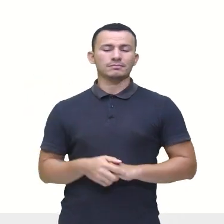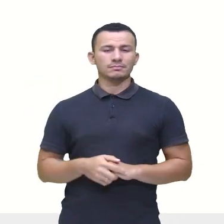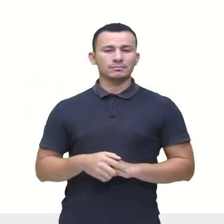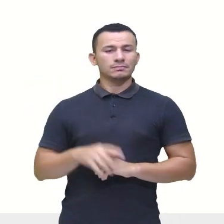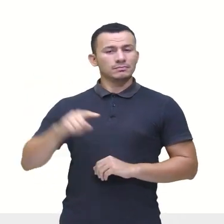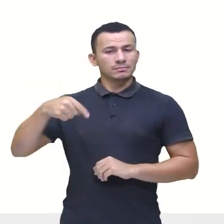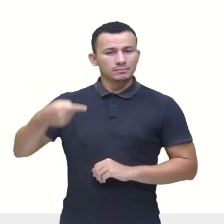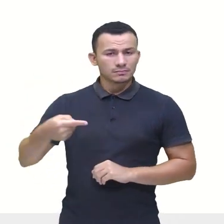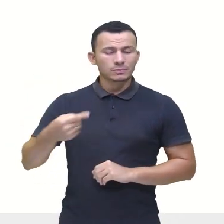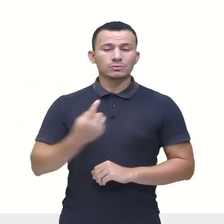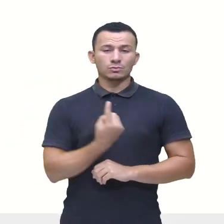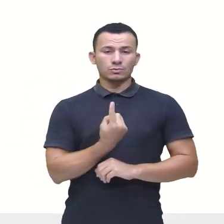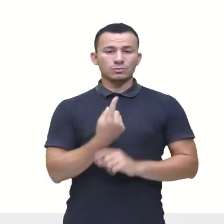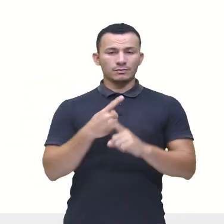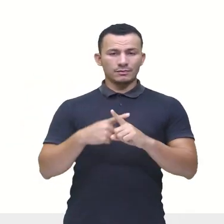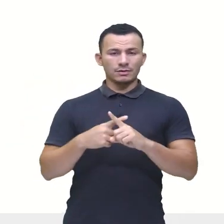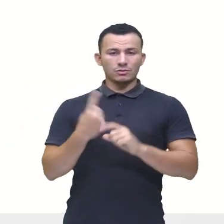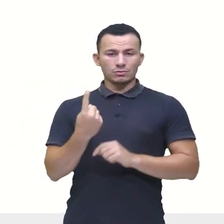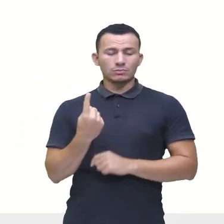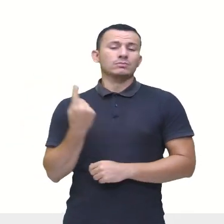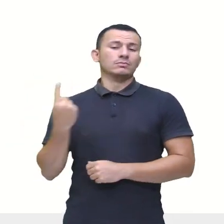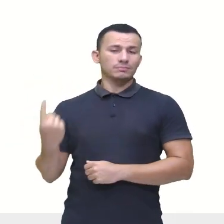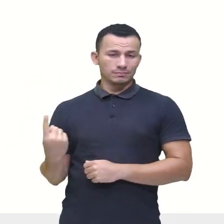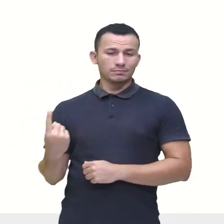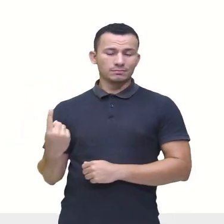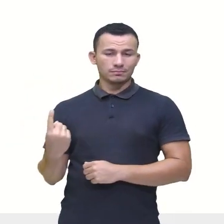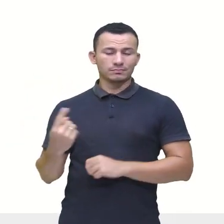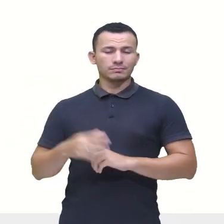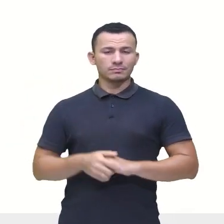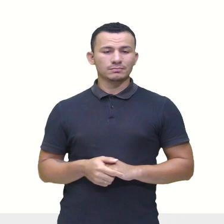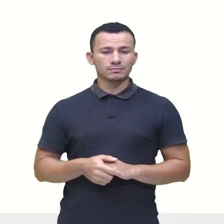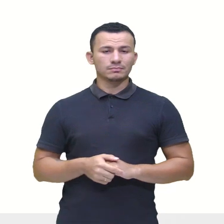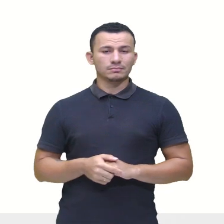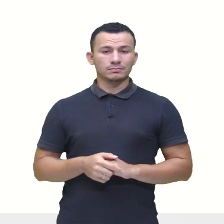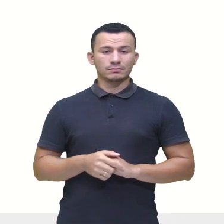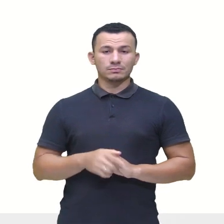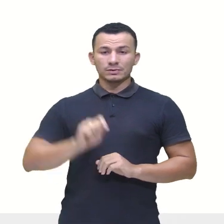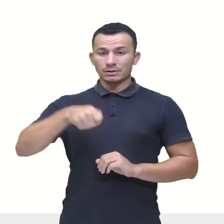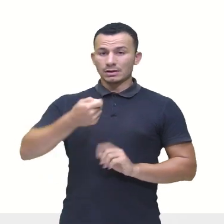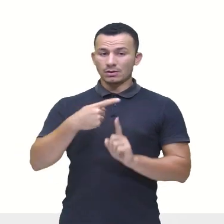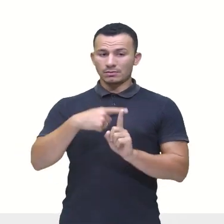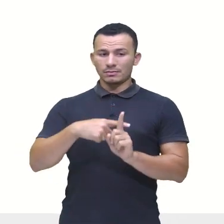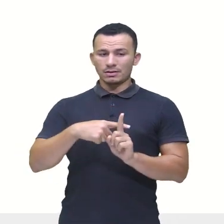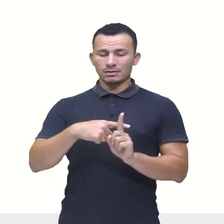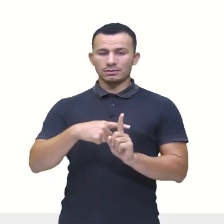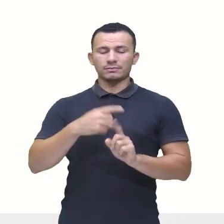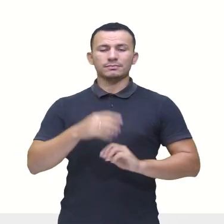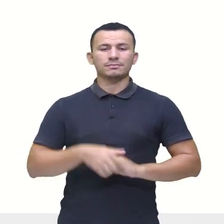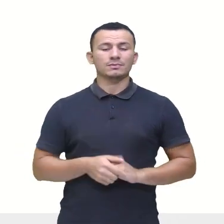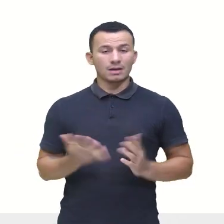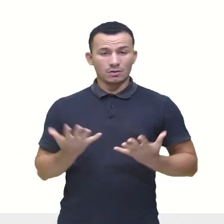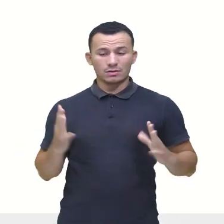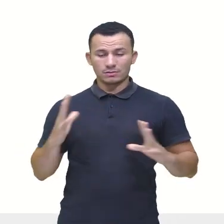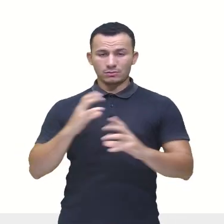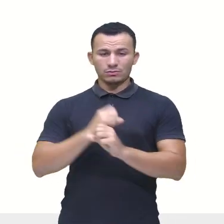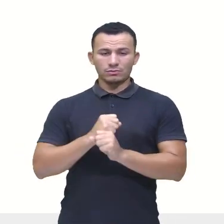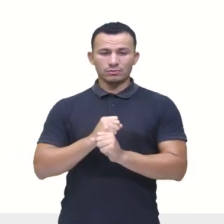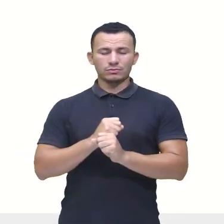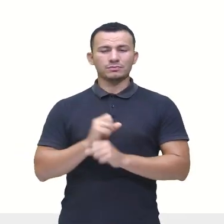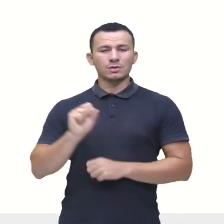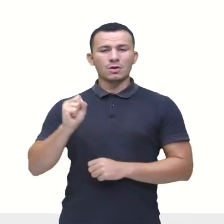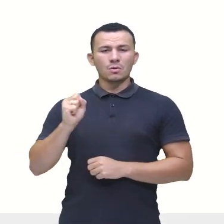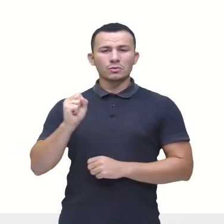1 vezes 1, 1. Traço, sinal de mais. E vou fazer as somas. O 8, como não tem com